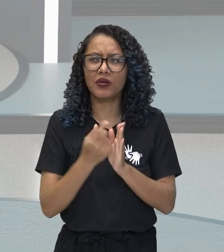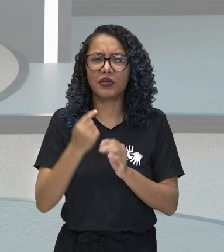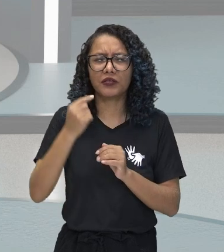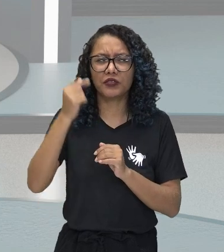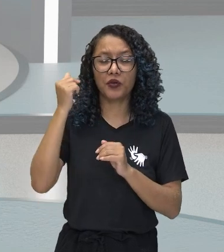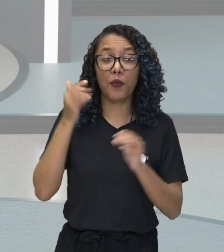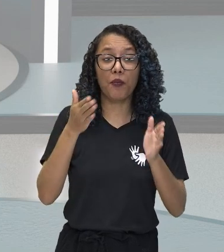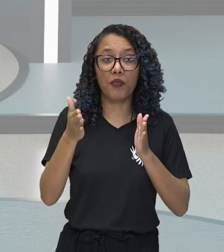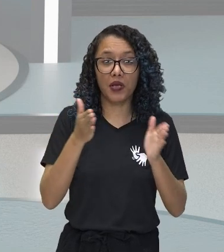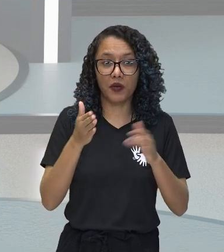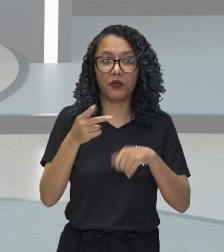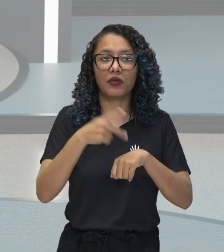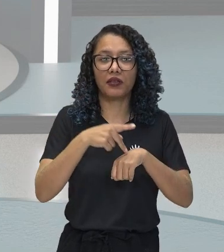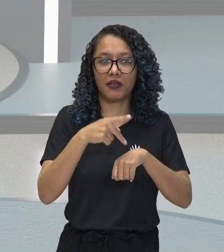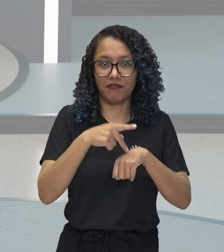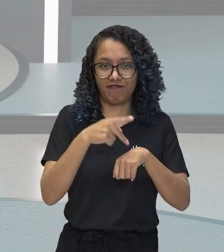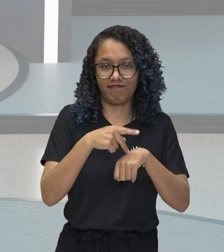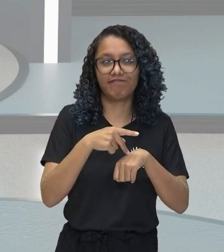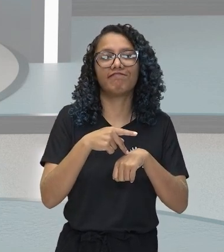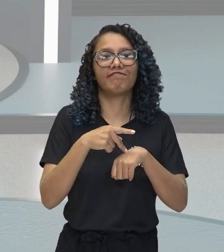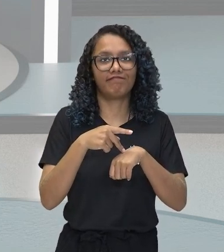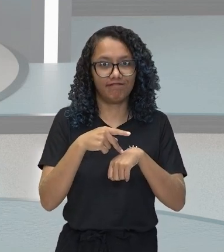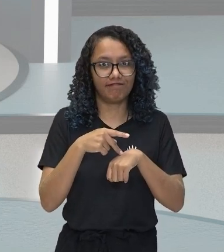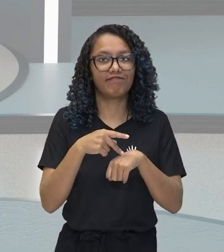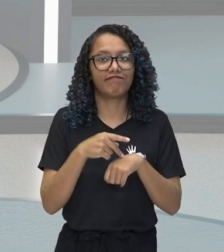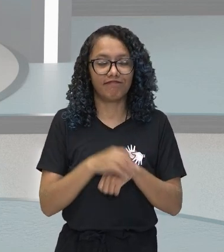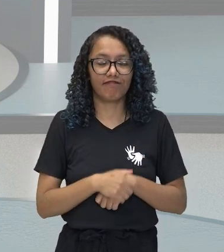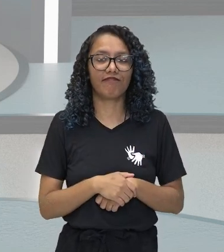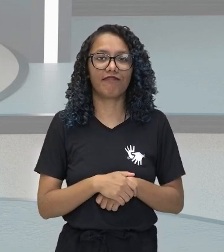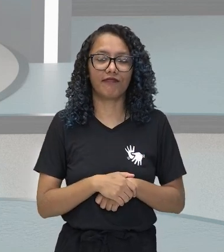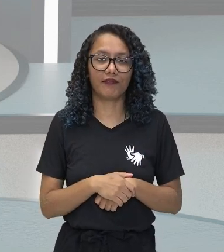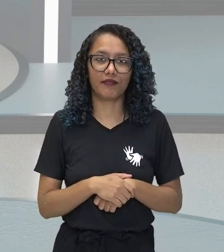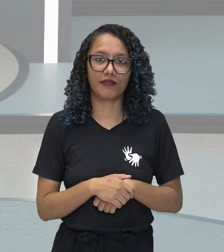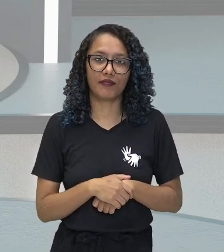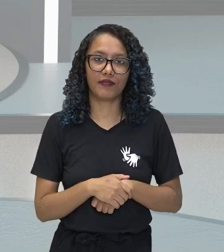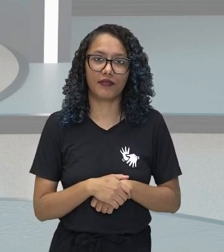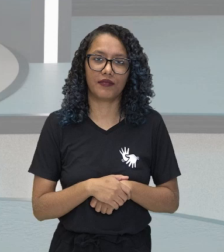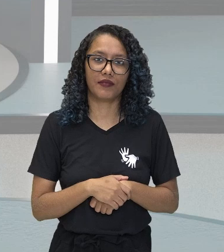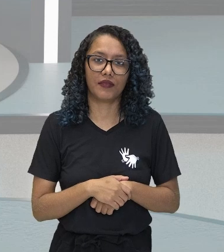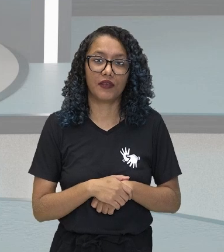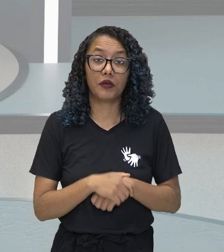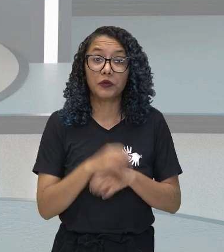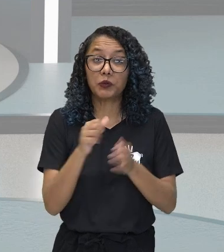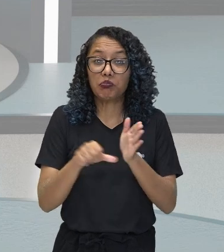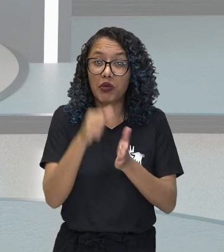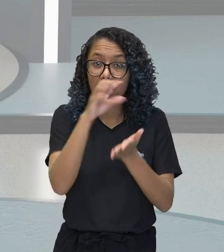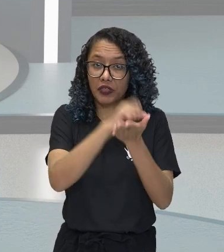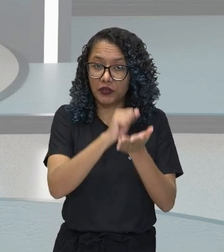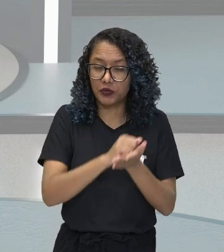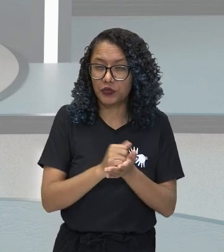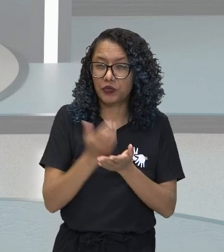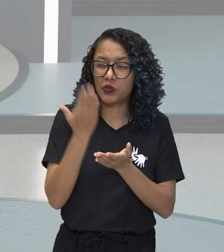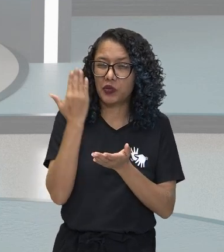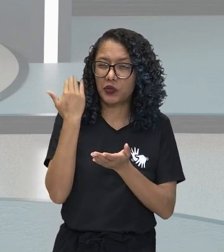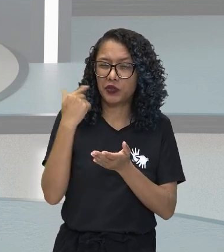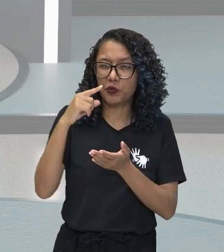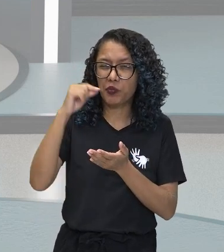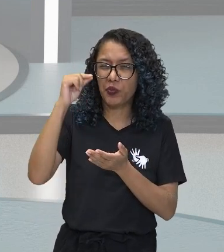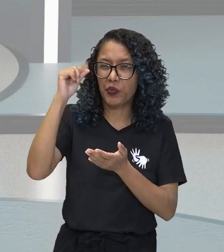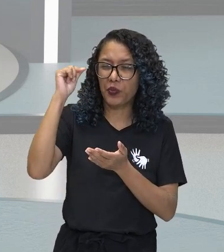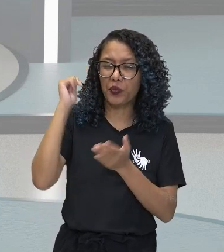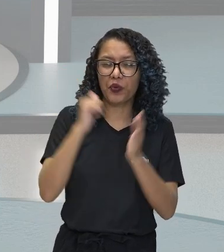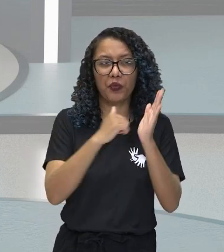ou idade da pedra lascada. Então, os registros que a gente tem, os primeiros registros, que são os mais antigos, das pinturas,